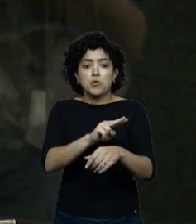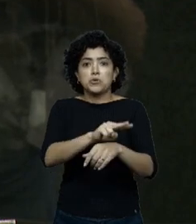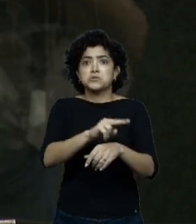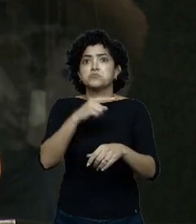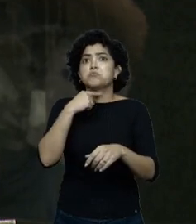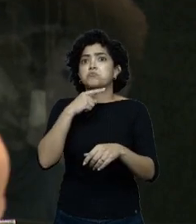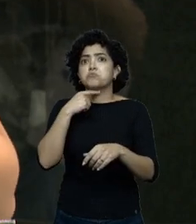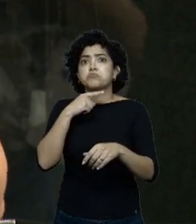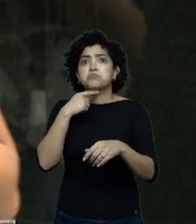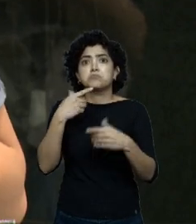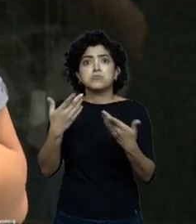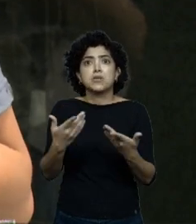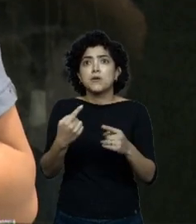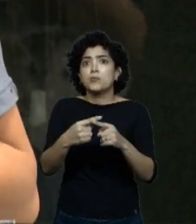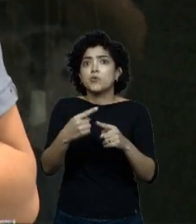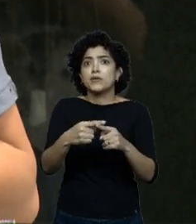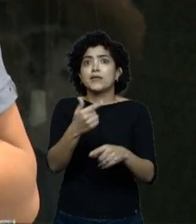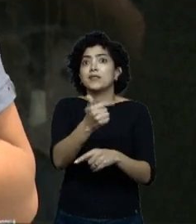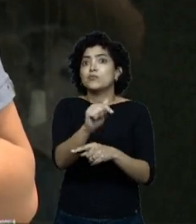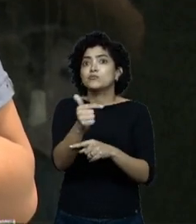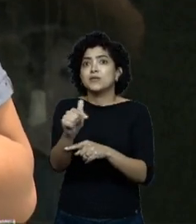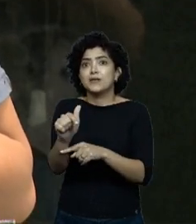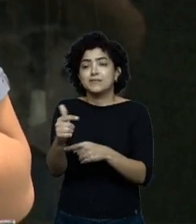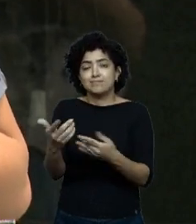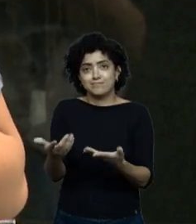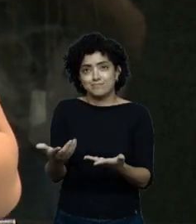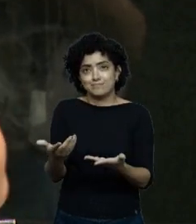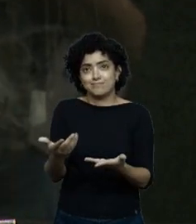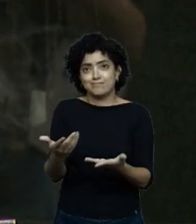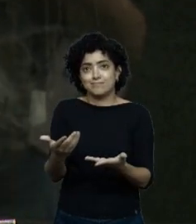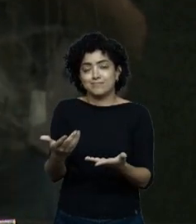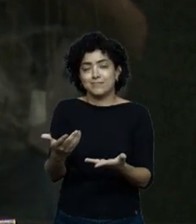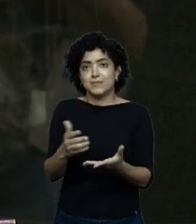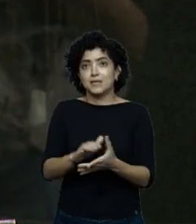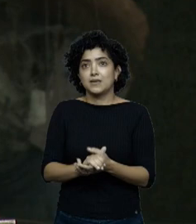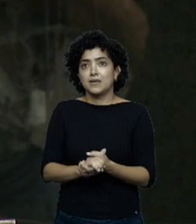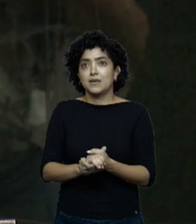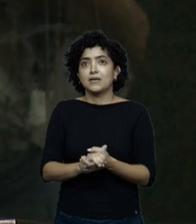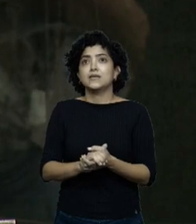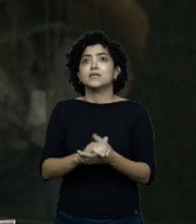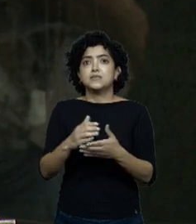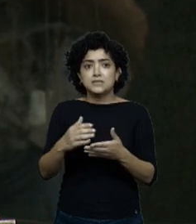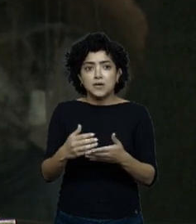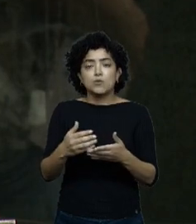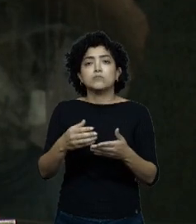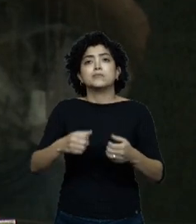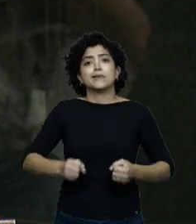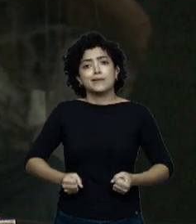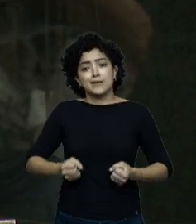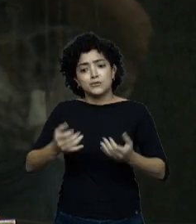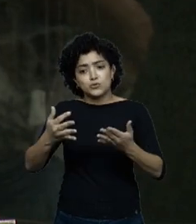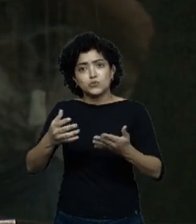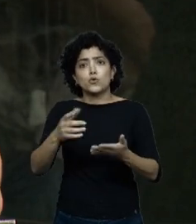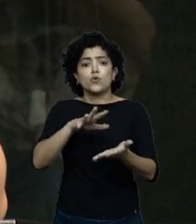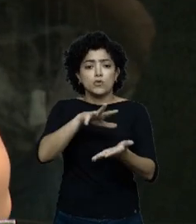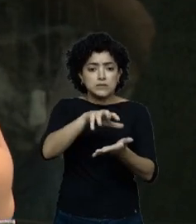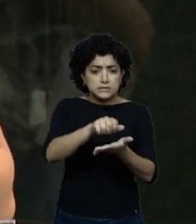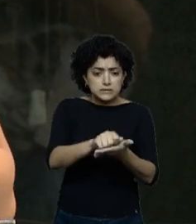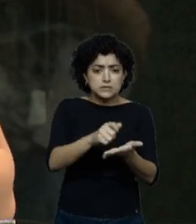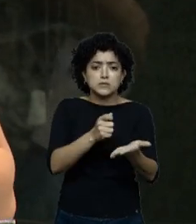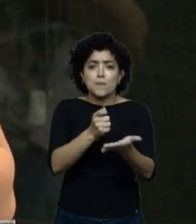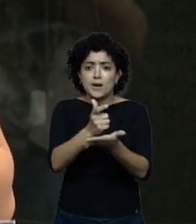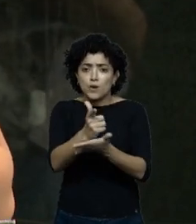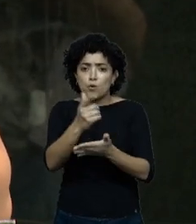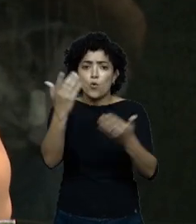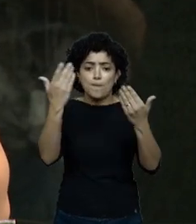professores porque essa vaga não existe na regional ah e o professor desembolsou gastou o dinheiro para pagar a inscrição fazer a prova